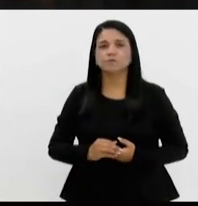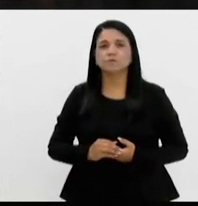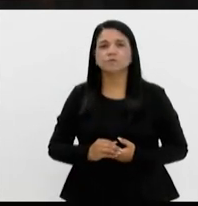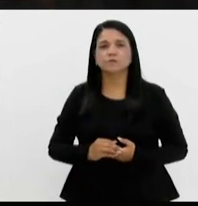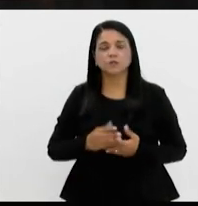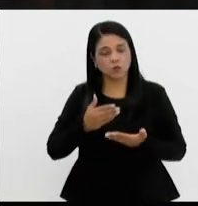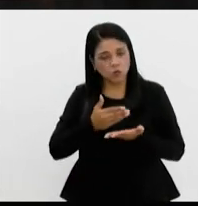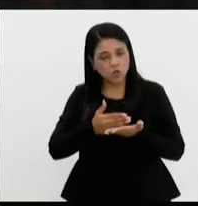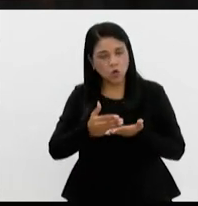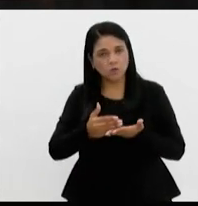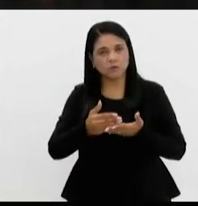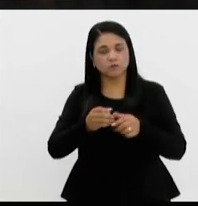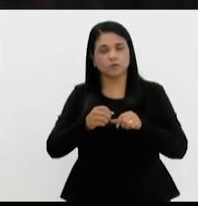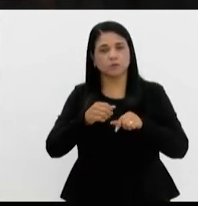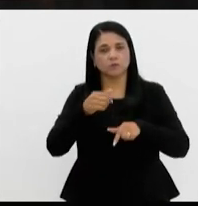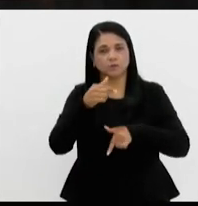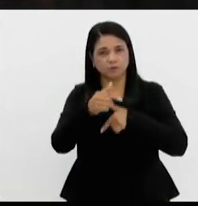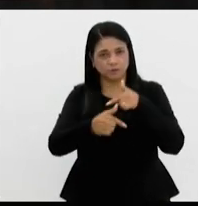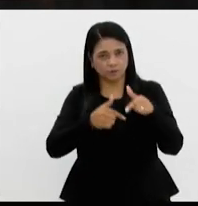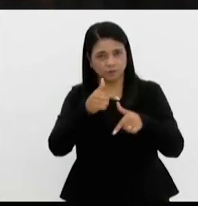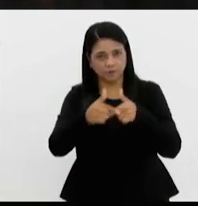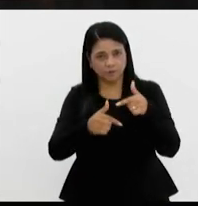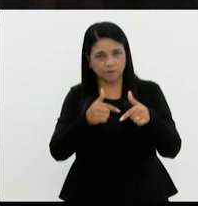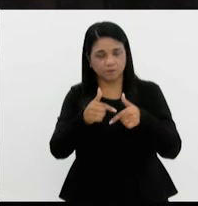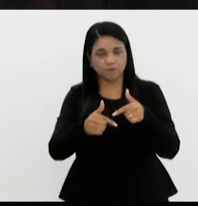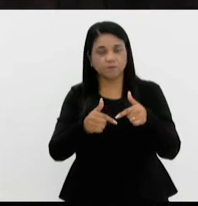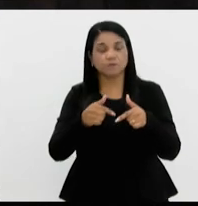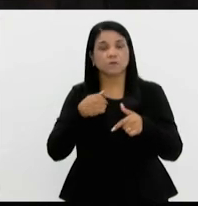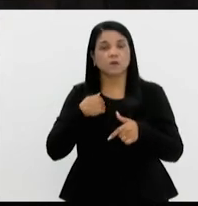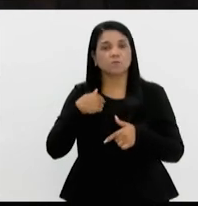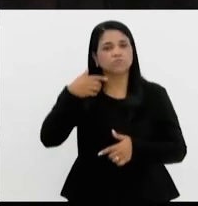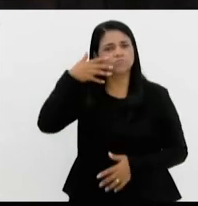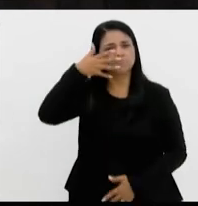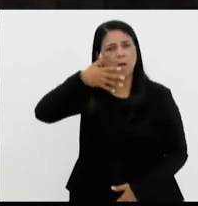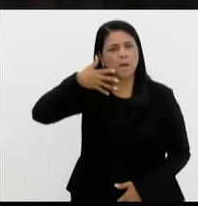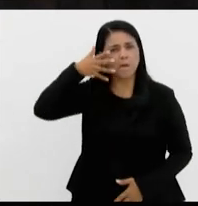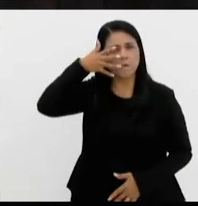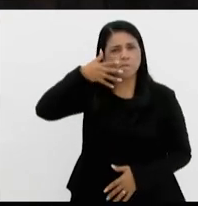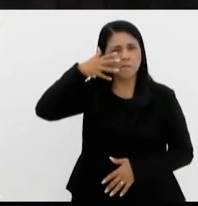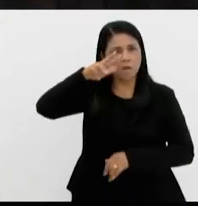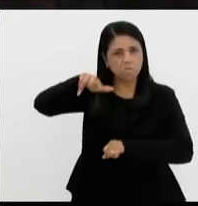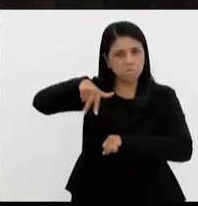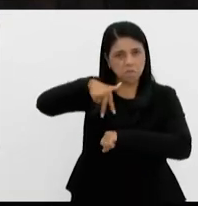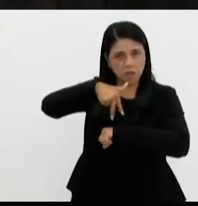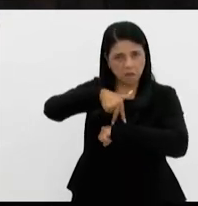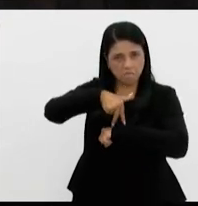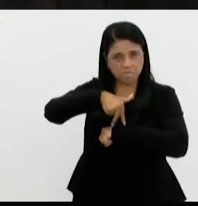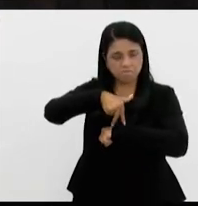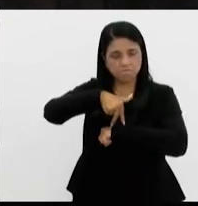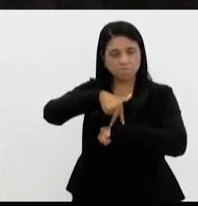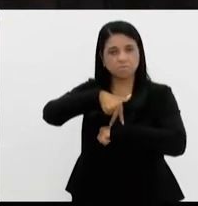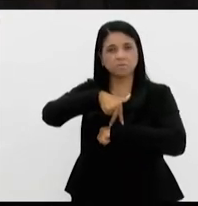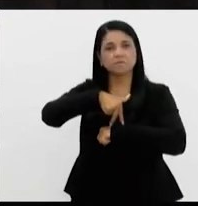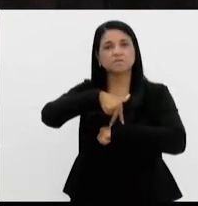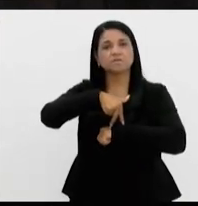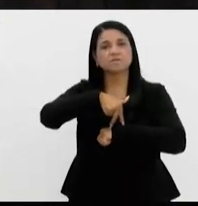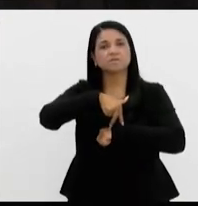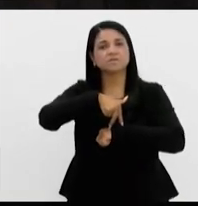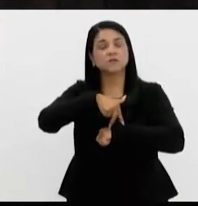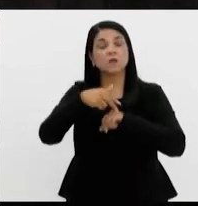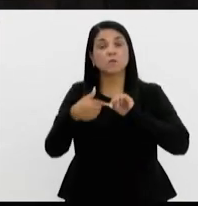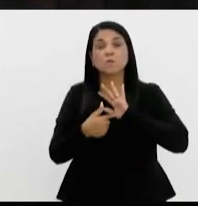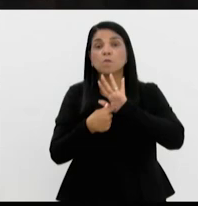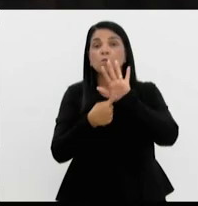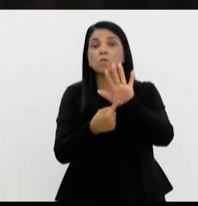expediente inicial, usei aqui da palavra, deputado Carlos Mink, para tentar